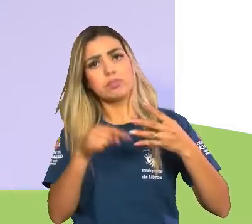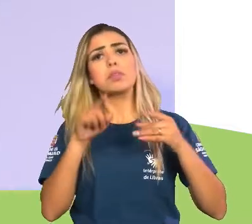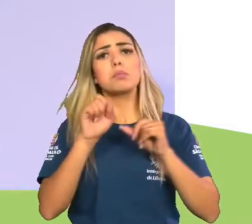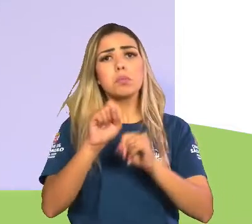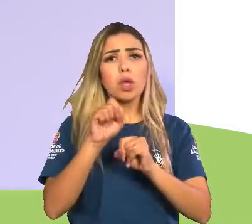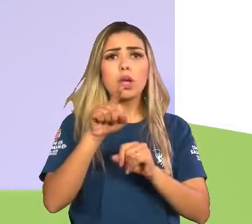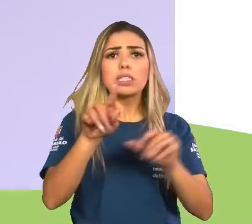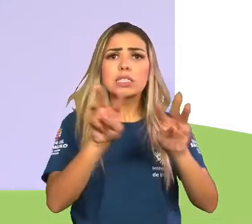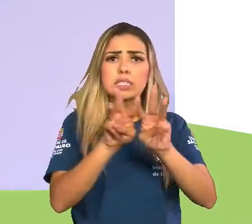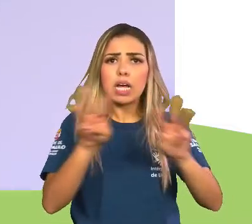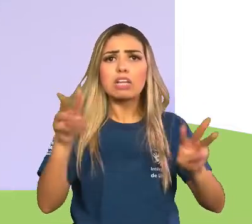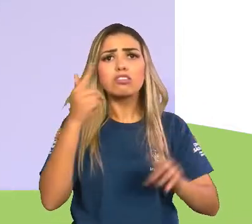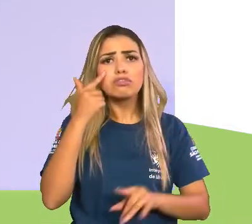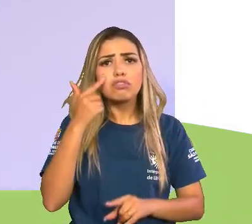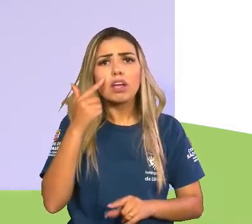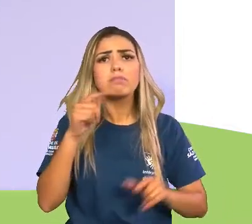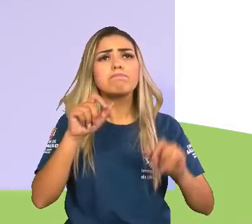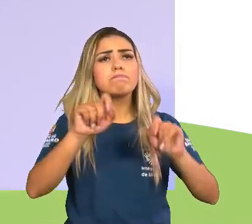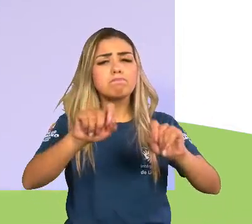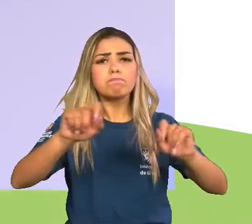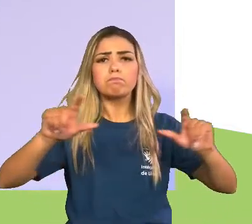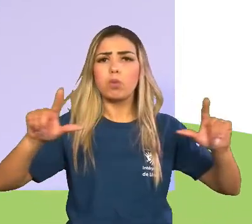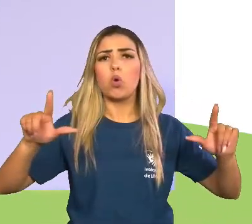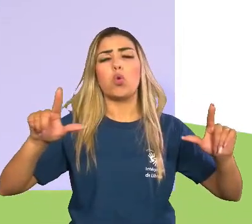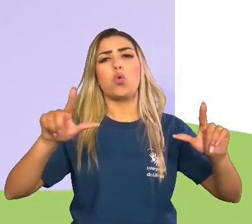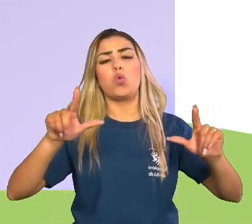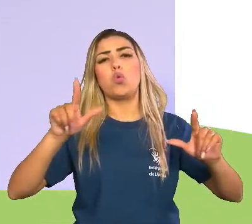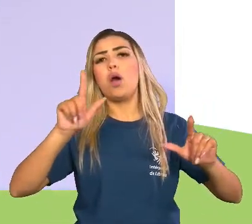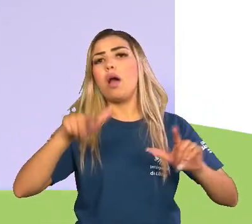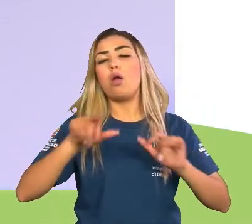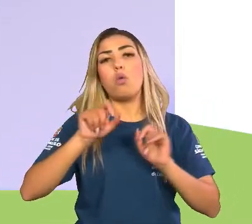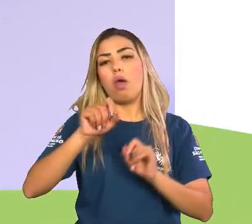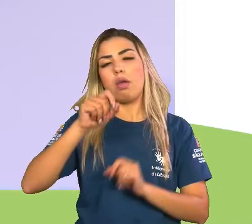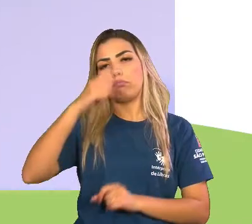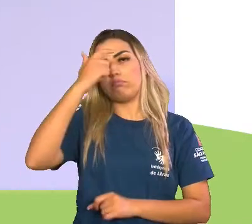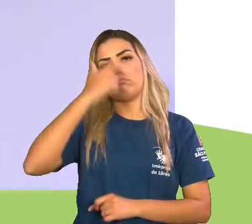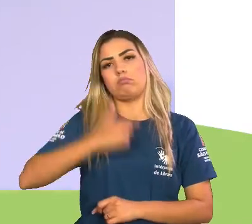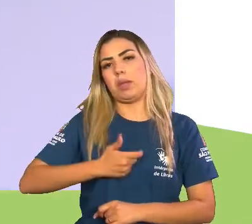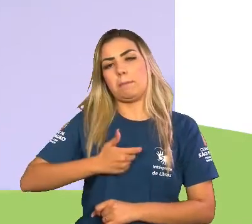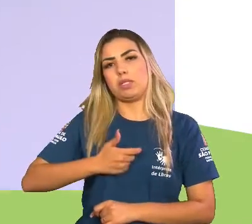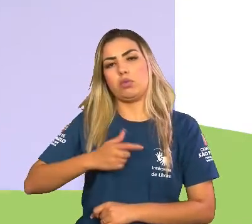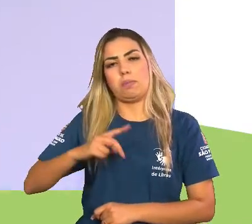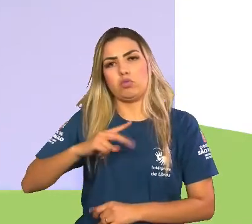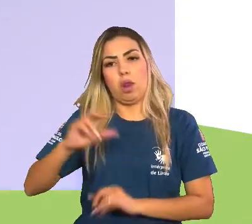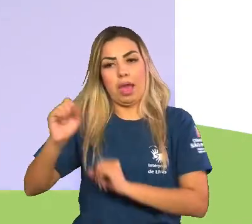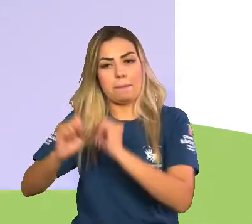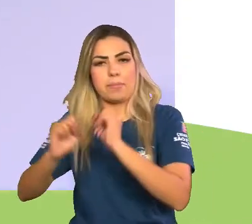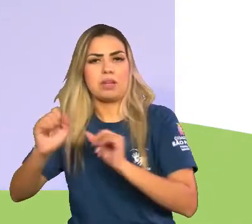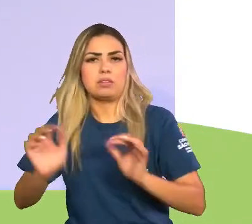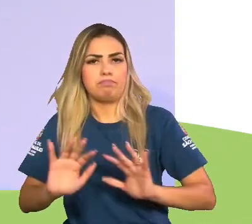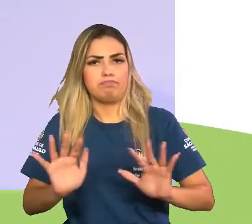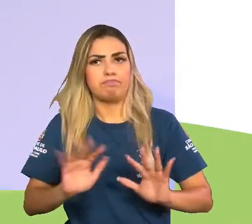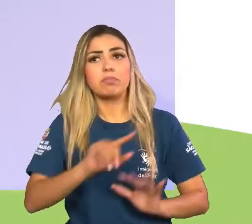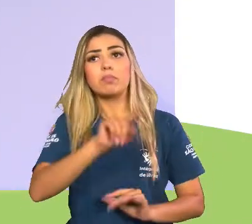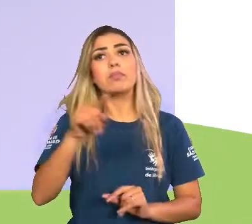Não precisa ser uma empresa, é uma campanha de pessoas físicas. O endereço para você que está acompanhando a gente online está aqui na sua tela. E para quem está